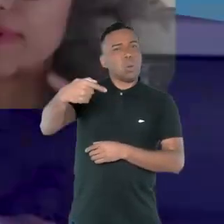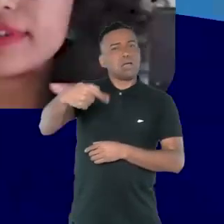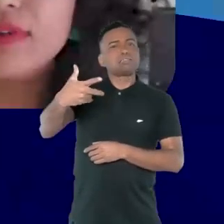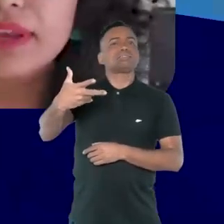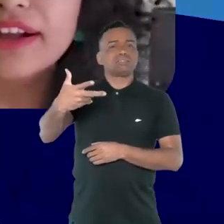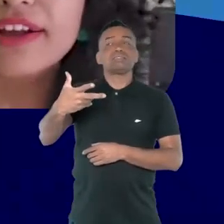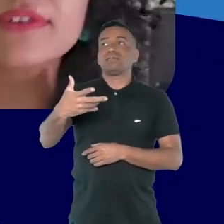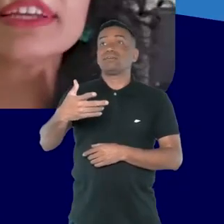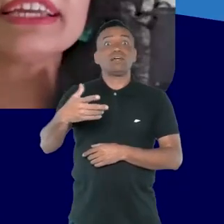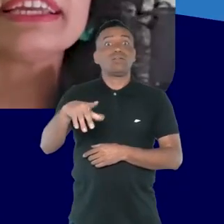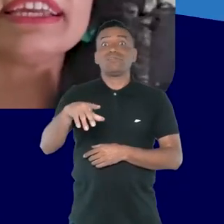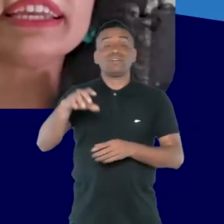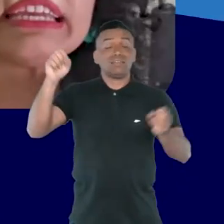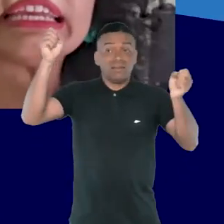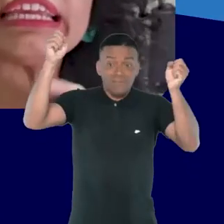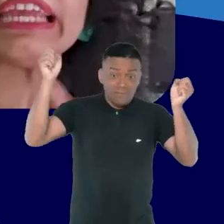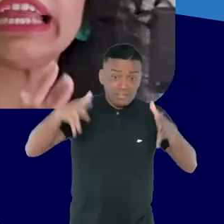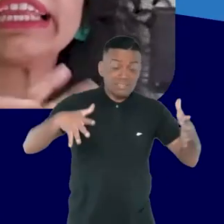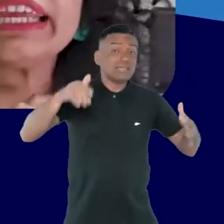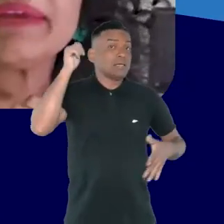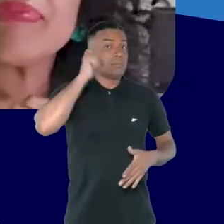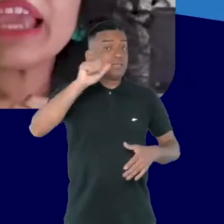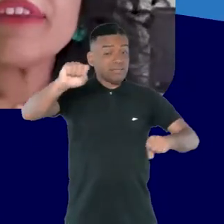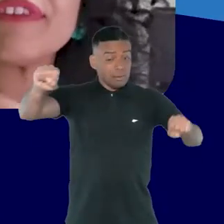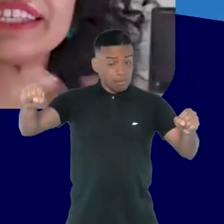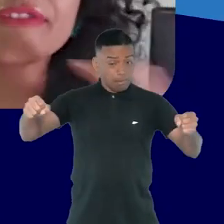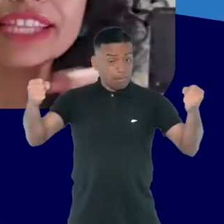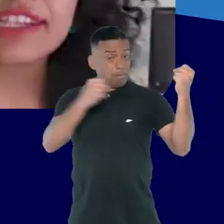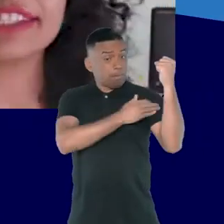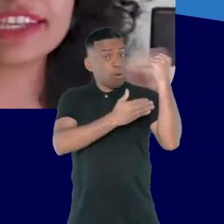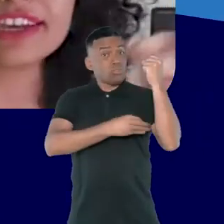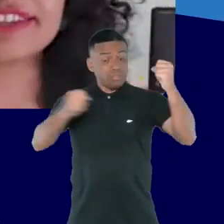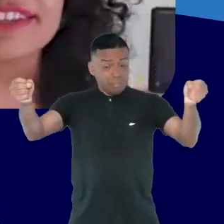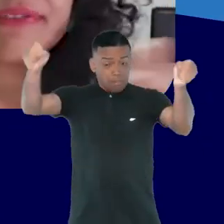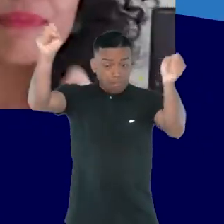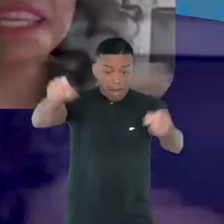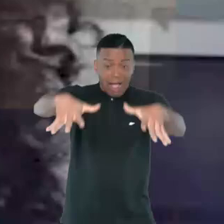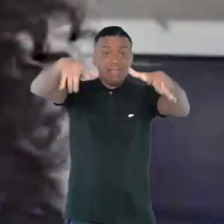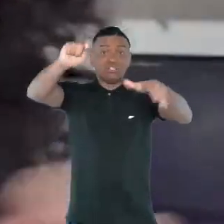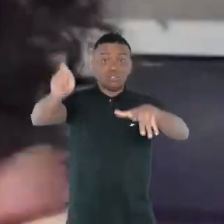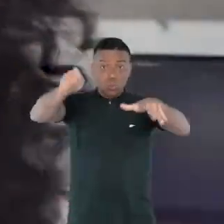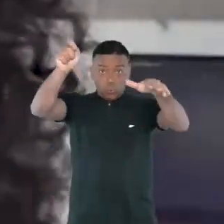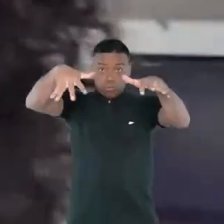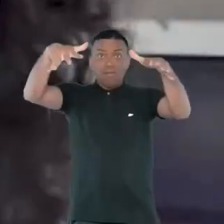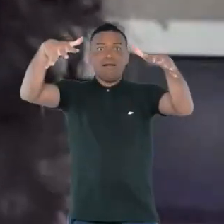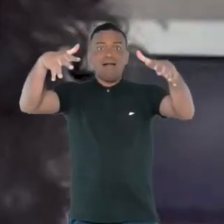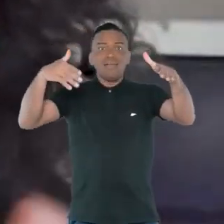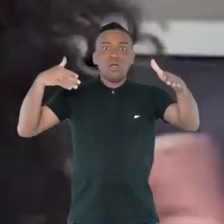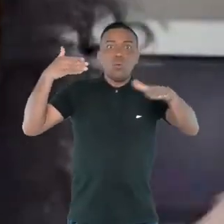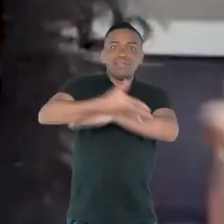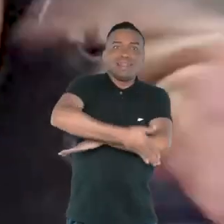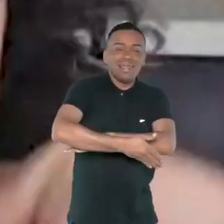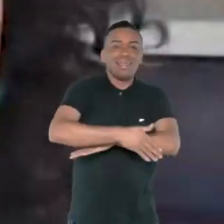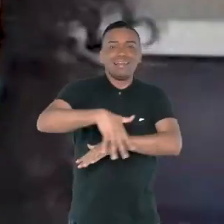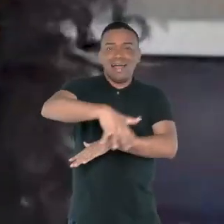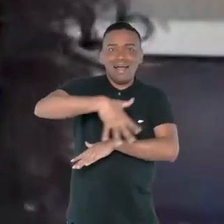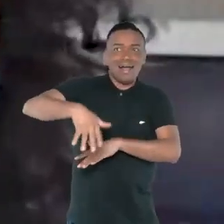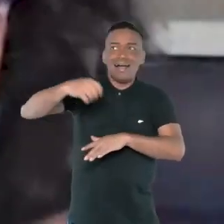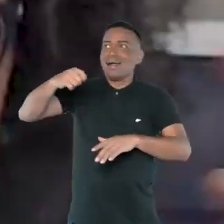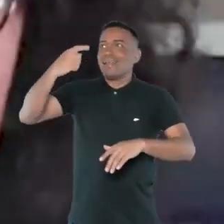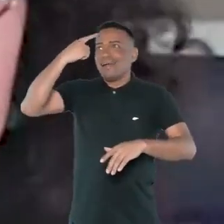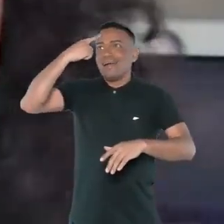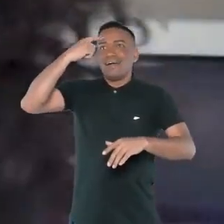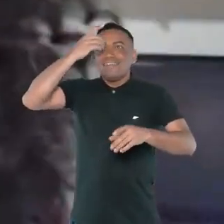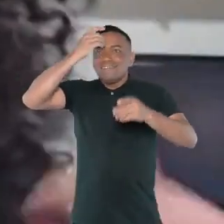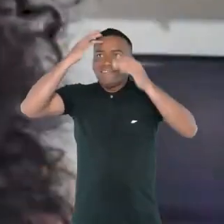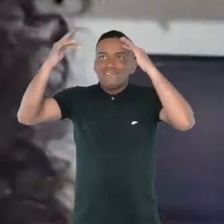Sete Lagoas, se eu não me engano, e ele fazia fantasia, assim, uma menina que tinha poderes mágicos, e aí isso me influenciou